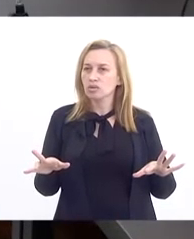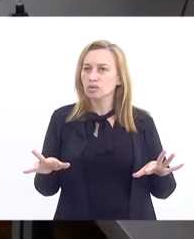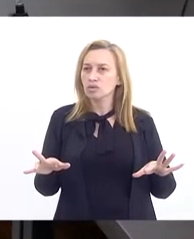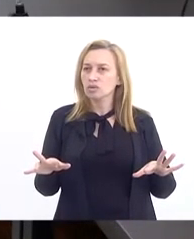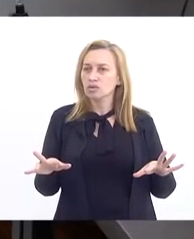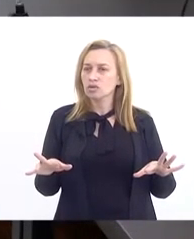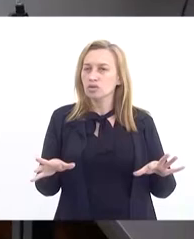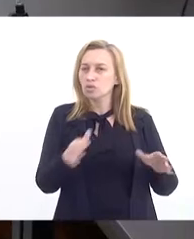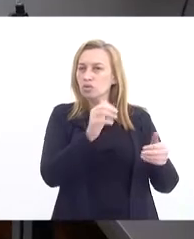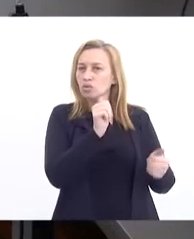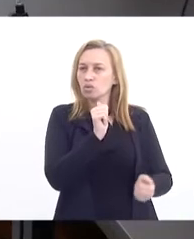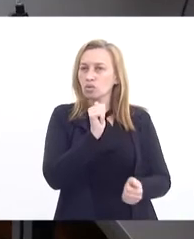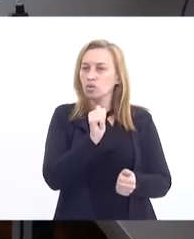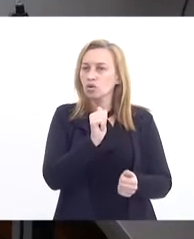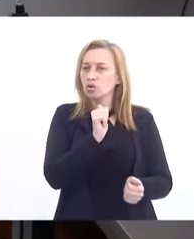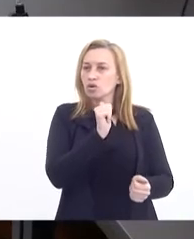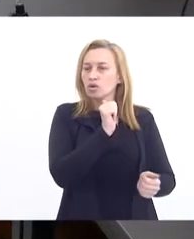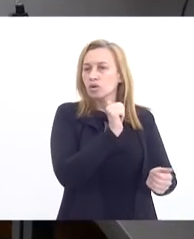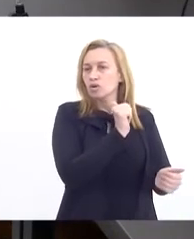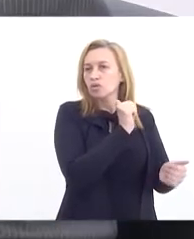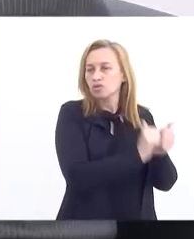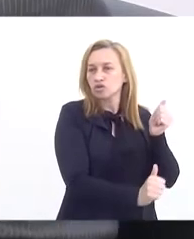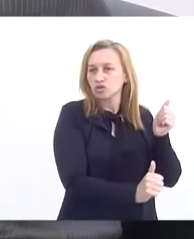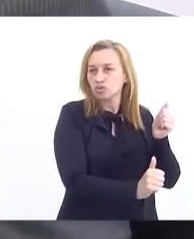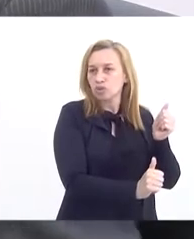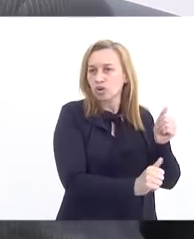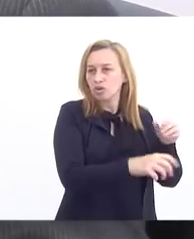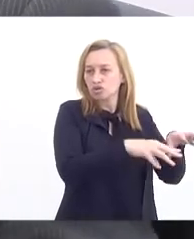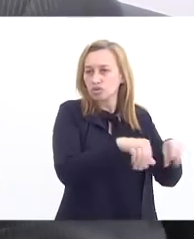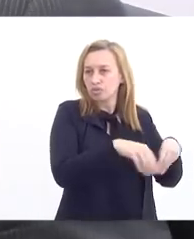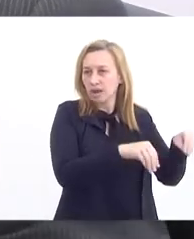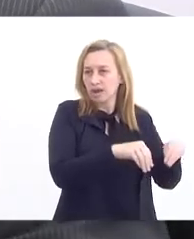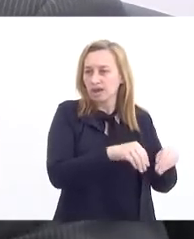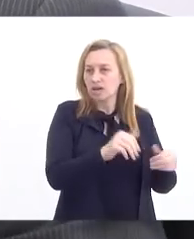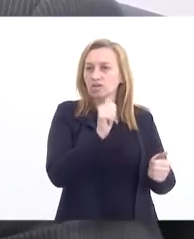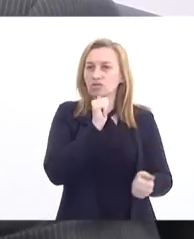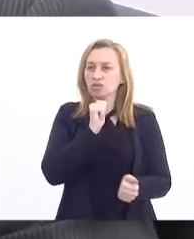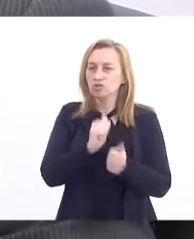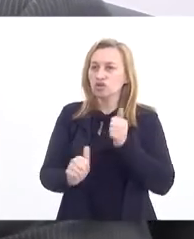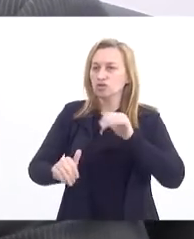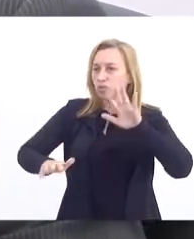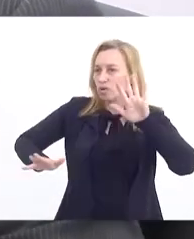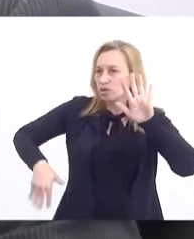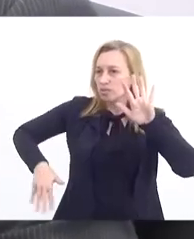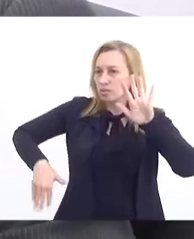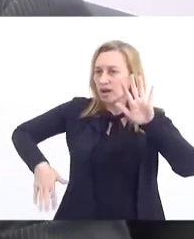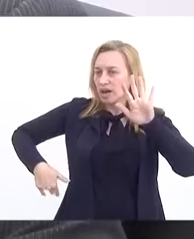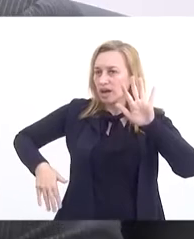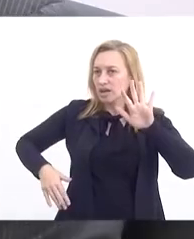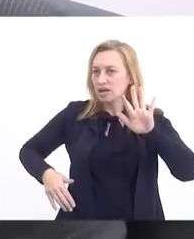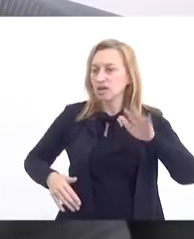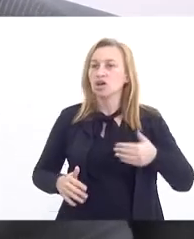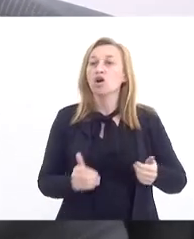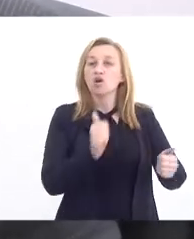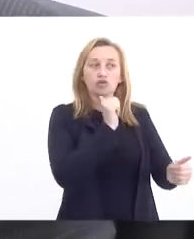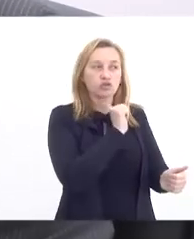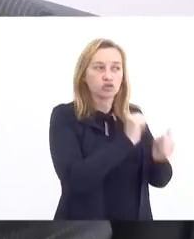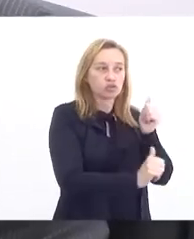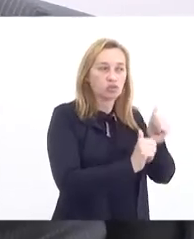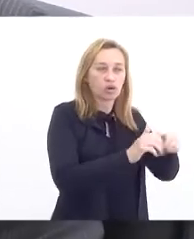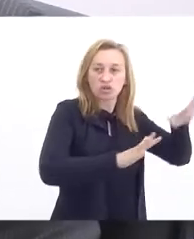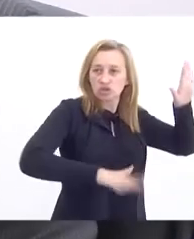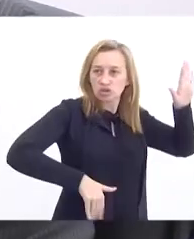os esportes beach soccer e futebol de praia ou de areia. O futebol de praia é jogado num campo com dimensões de